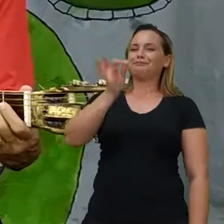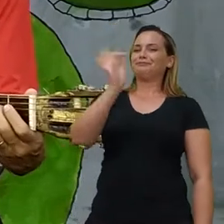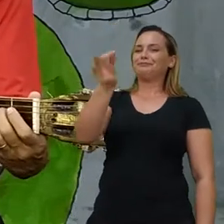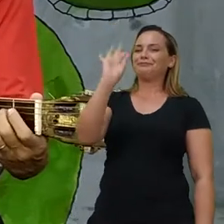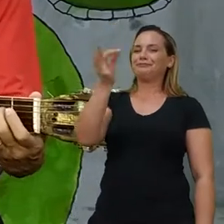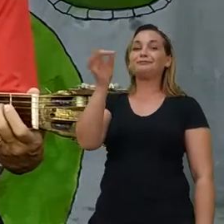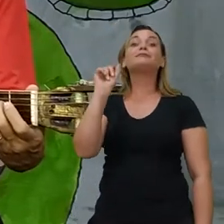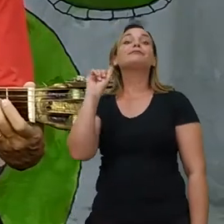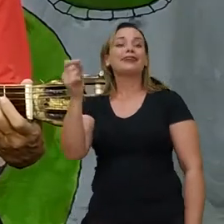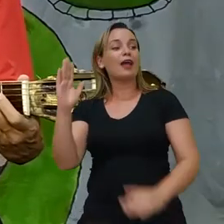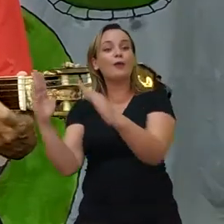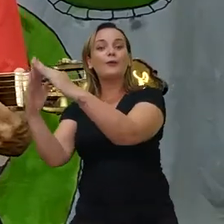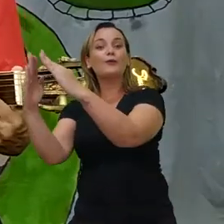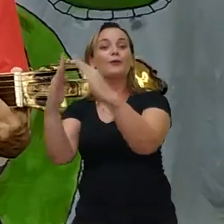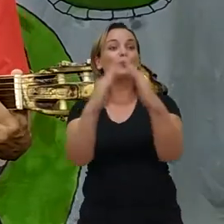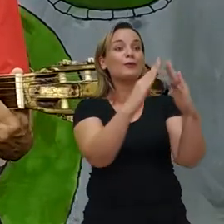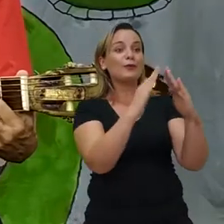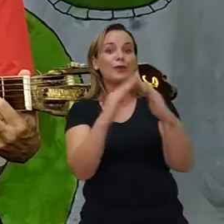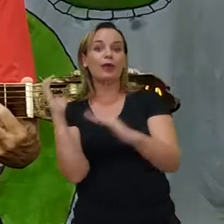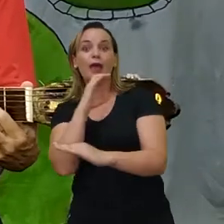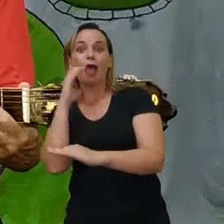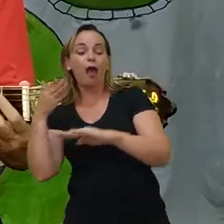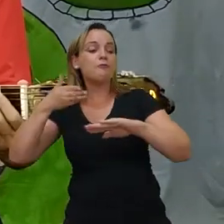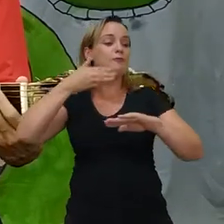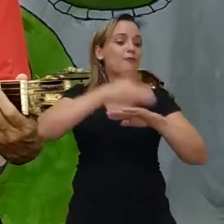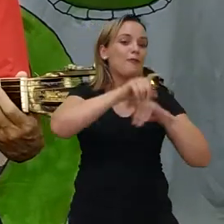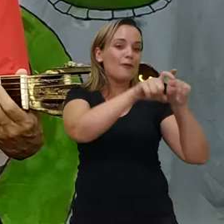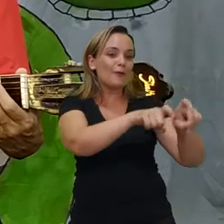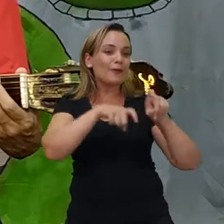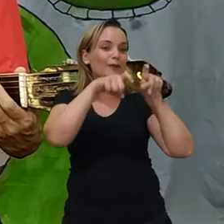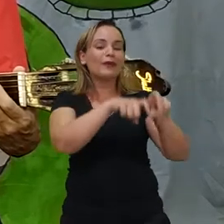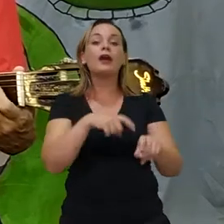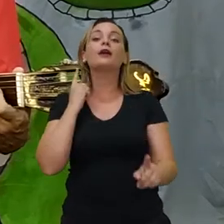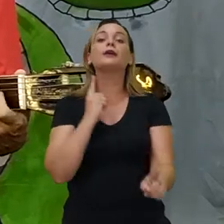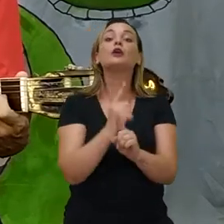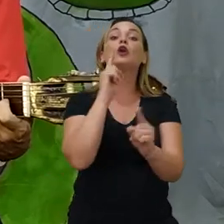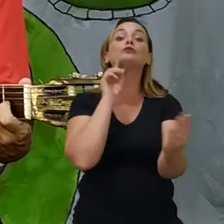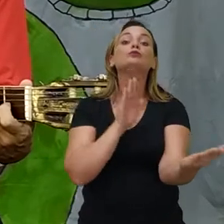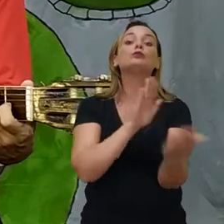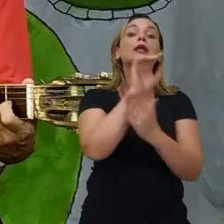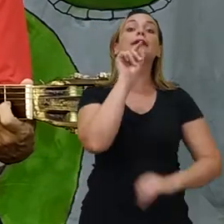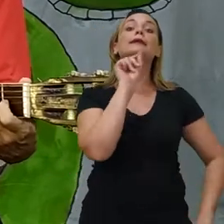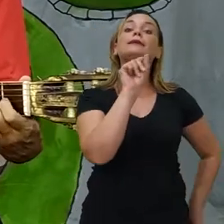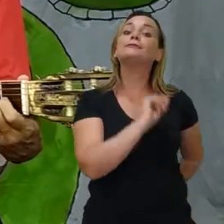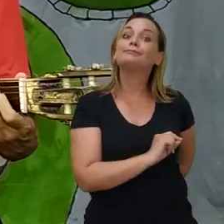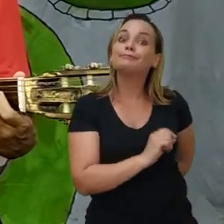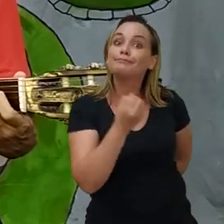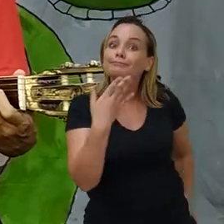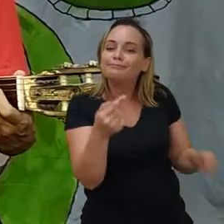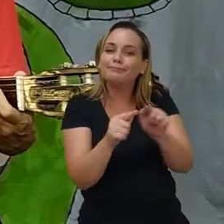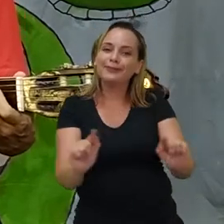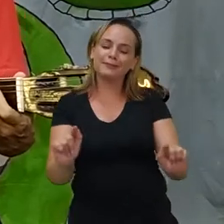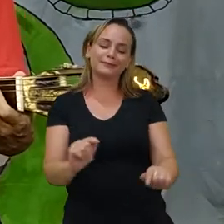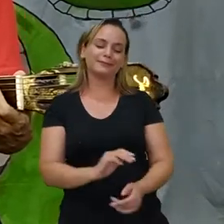os vizinhos foram rapidinho na fazenda da Dona Maria e encontraram lá quem, gente, para fazer um bom churrasco? A